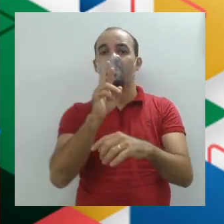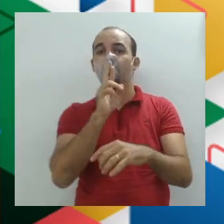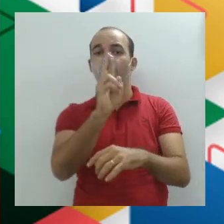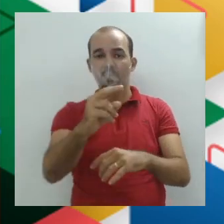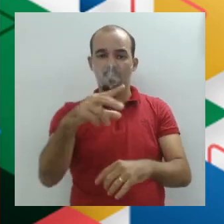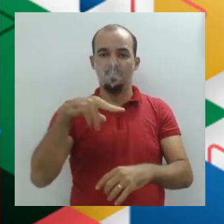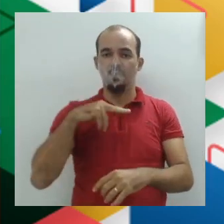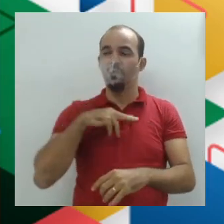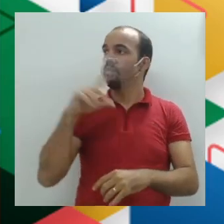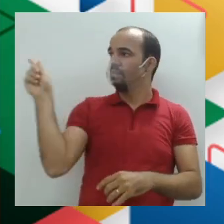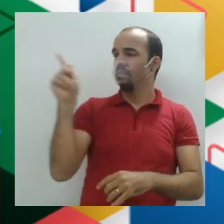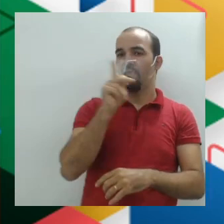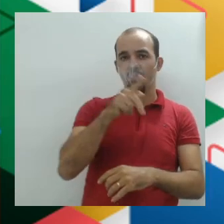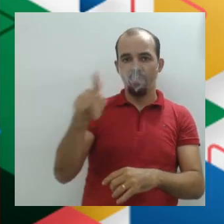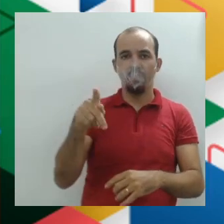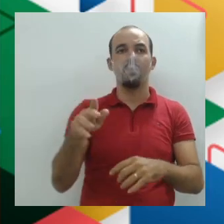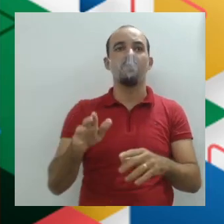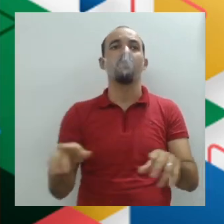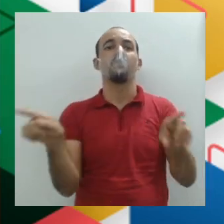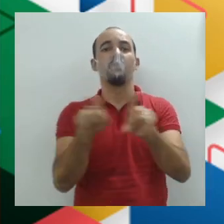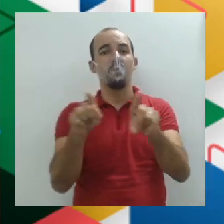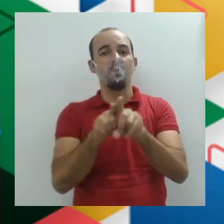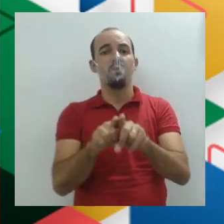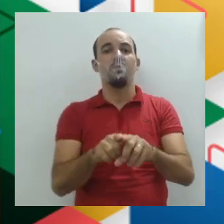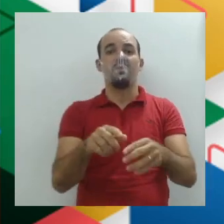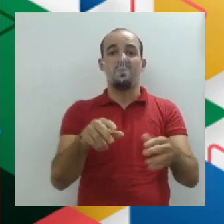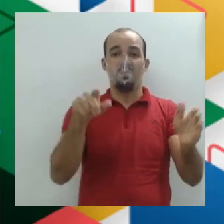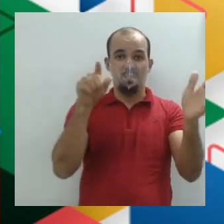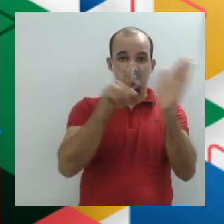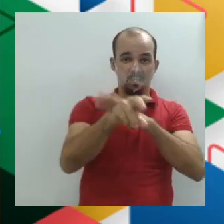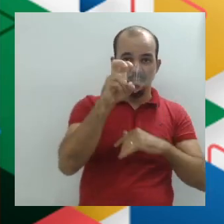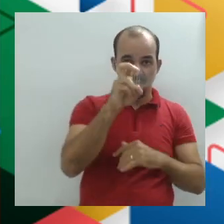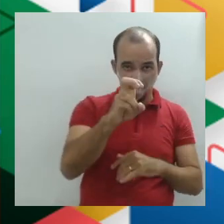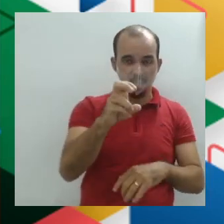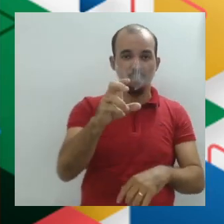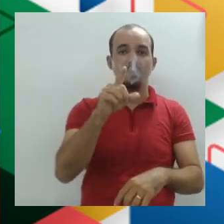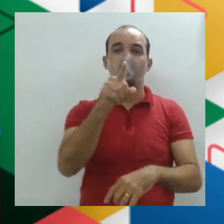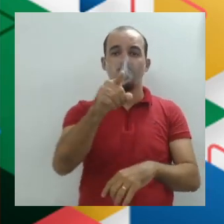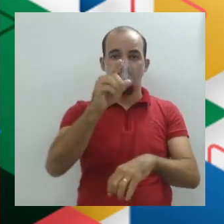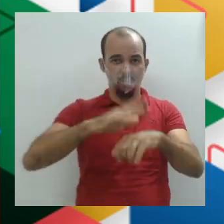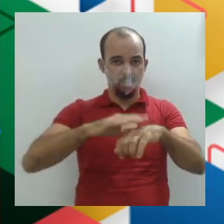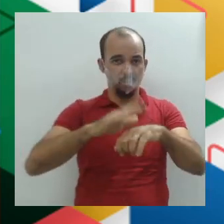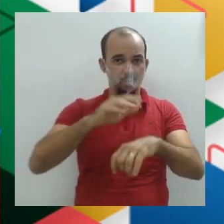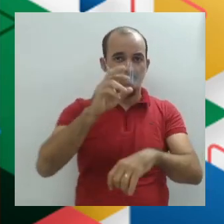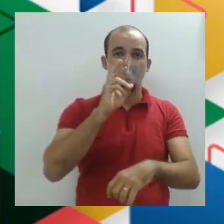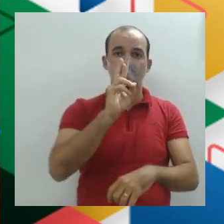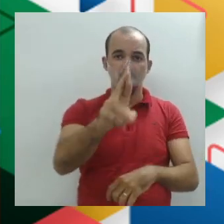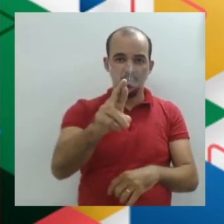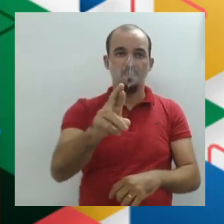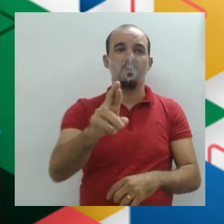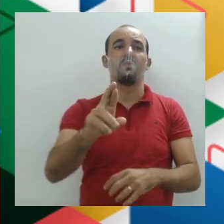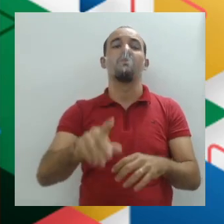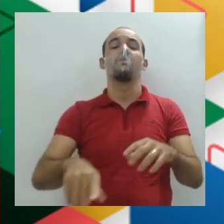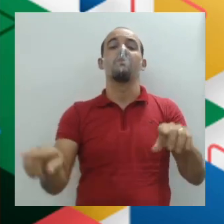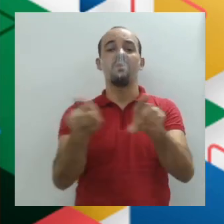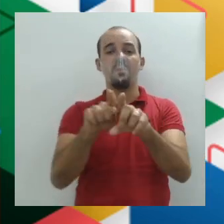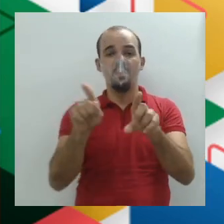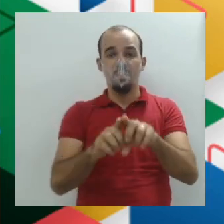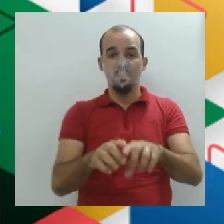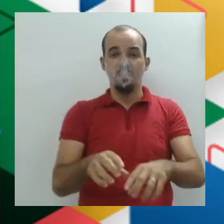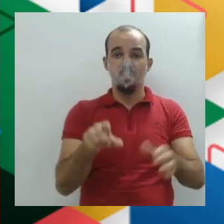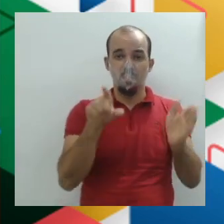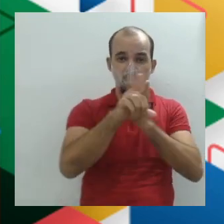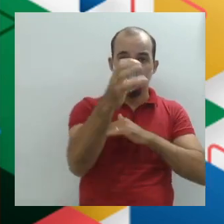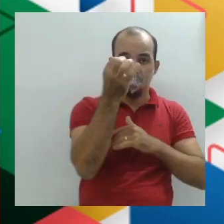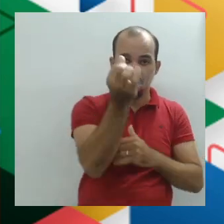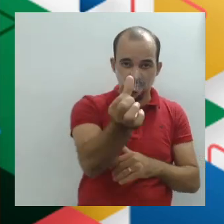essa questão. Dá um print na questão número 5, que são idênticas às questões anteriores, e dá um print na questão número 6, para